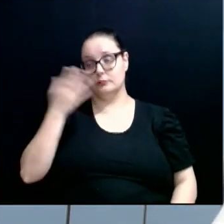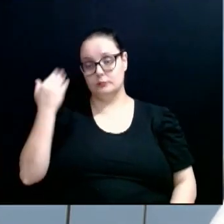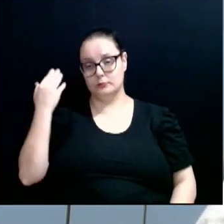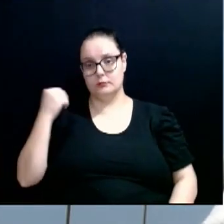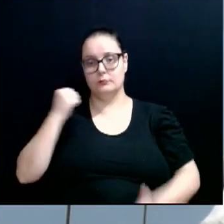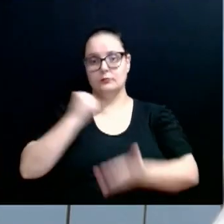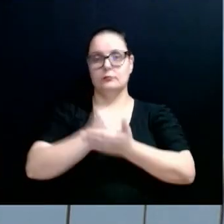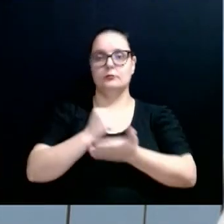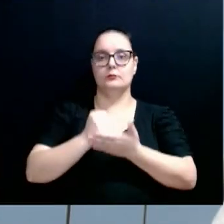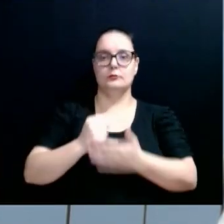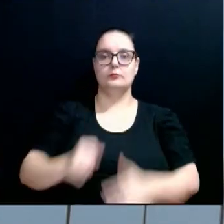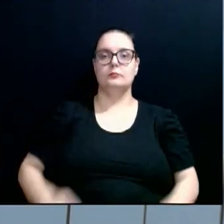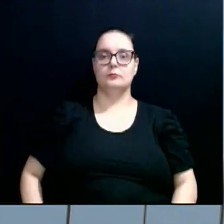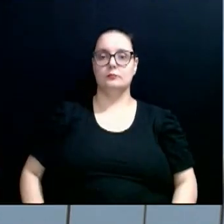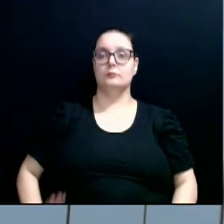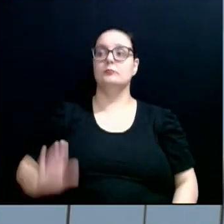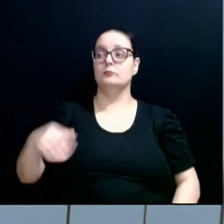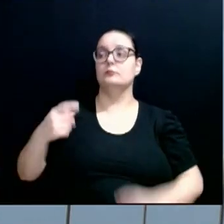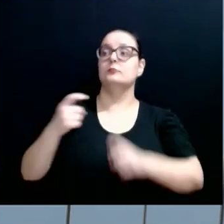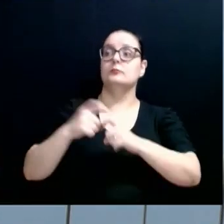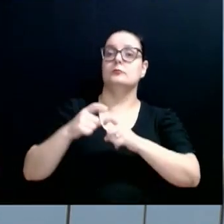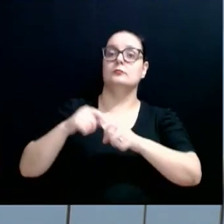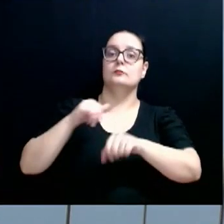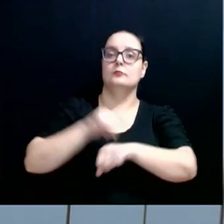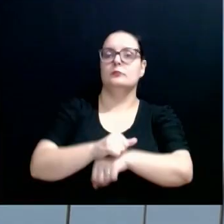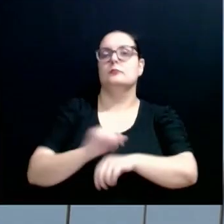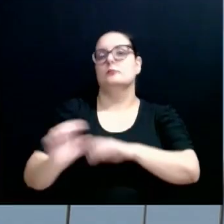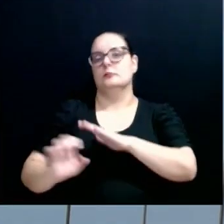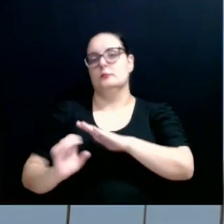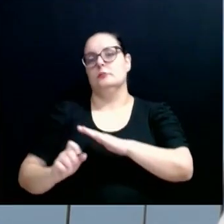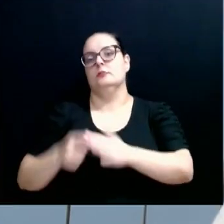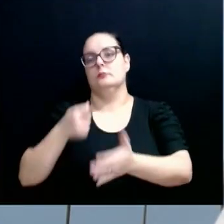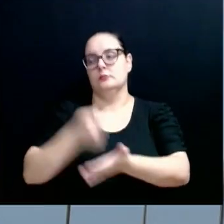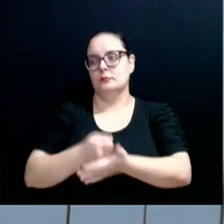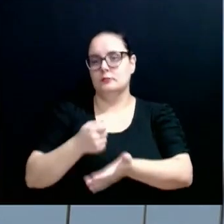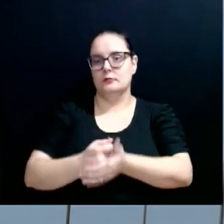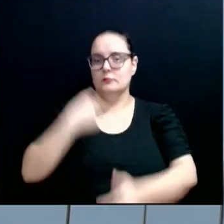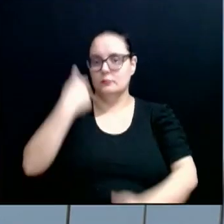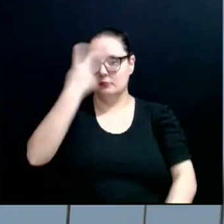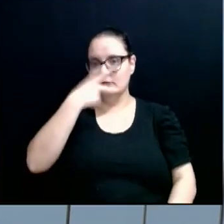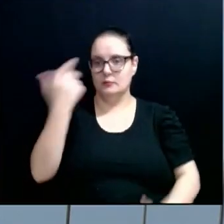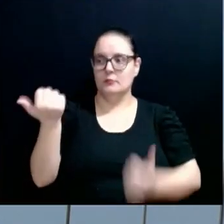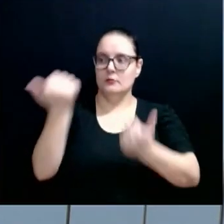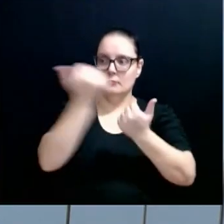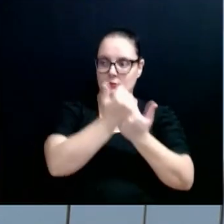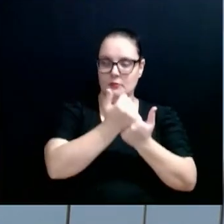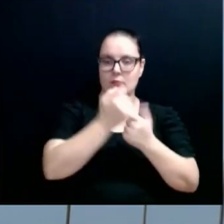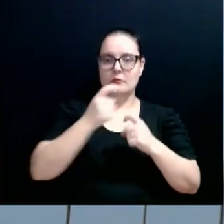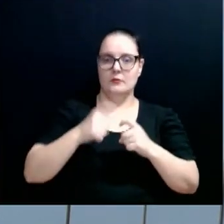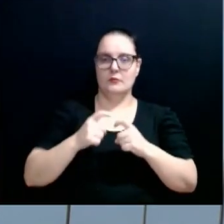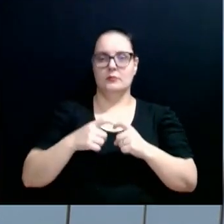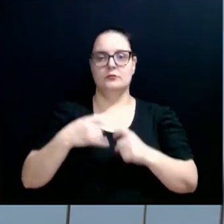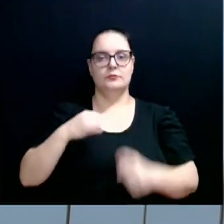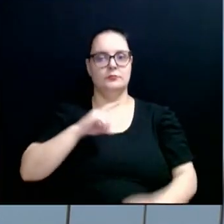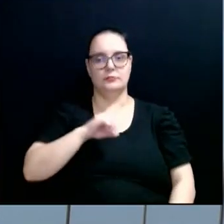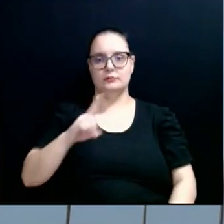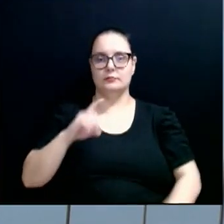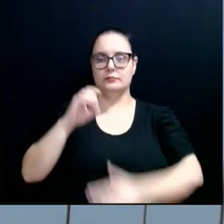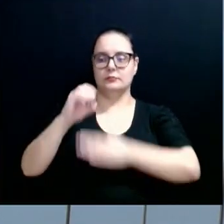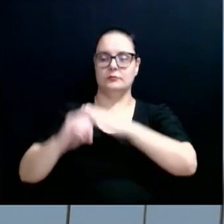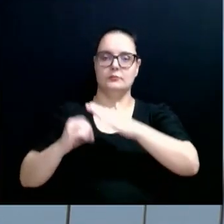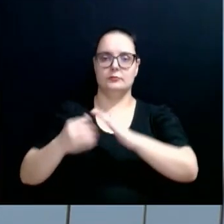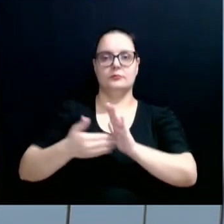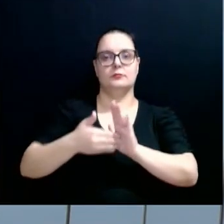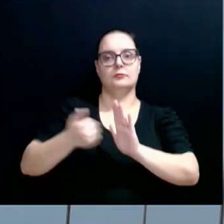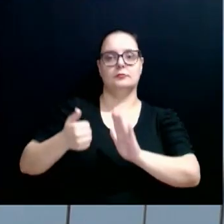um médico faltasse, a empresa tinha 2 horas para repor esse médico. Senão o plantão era descontado na folha de